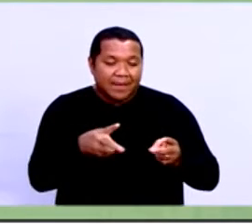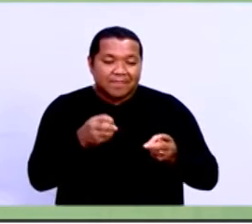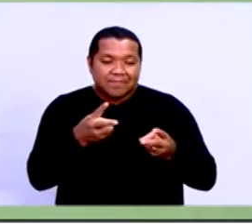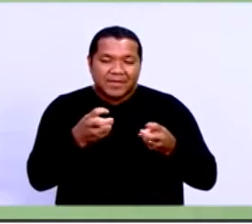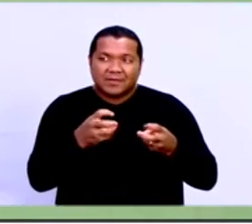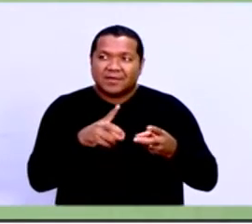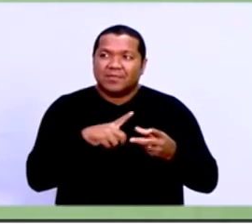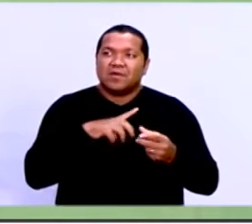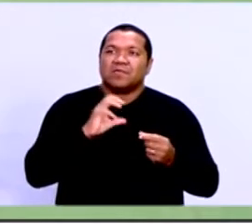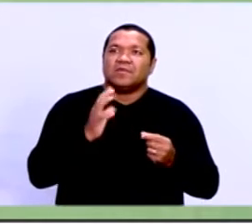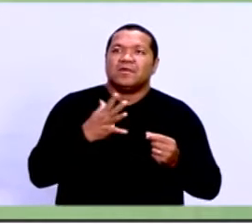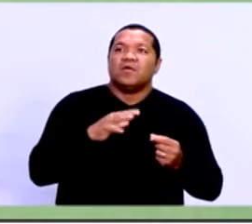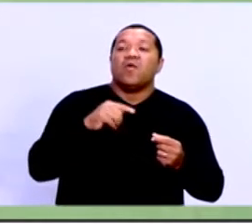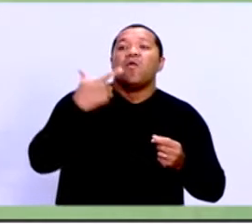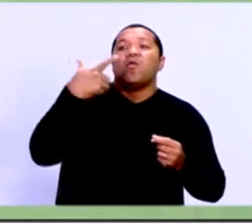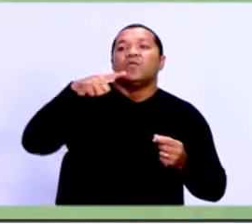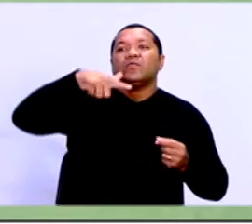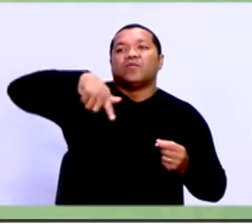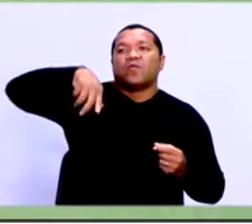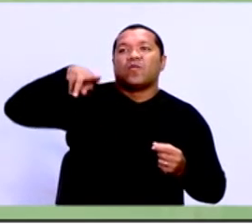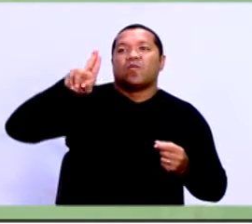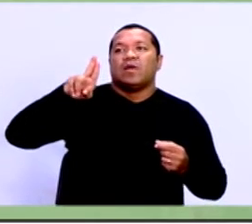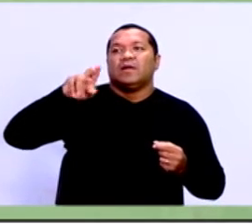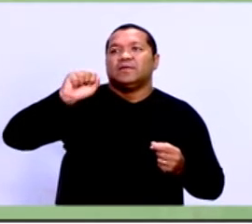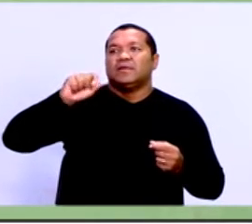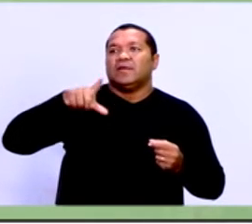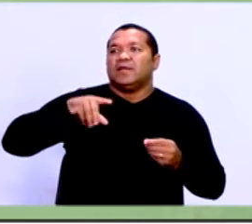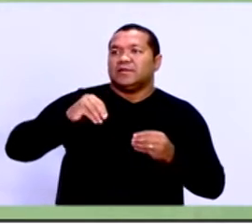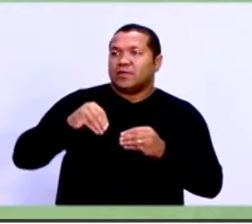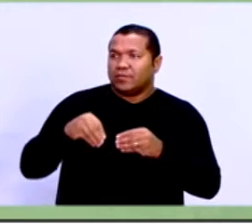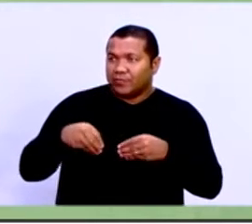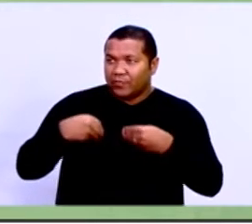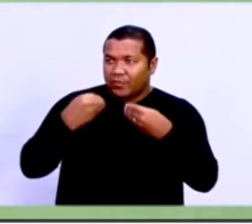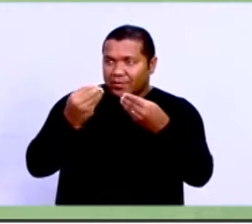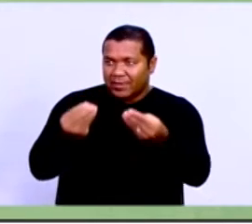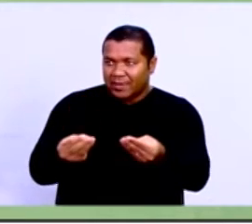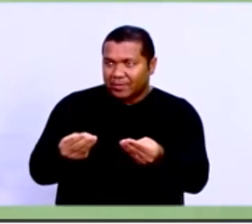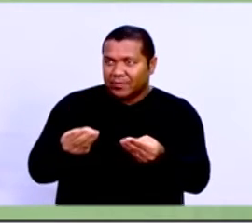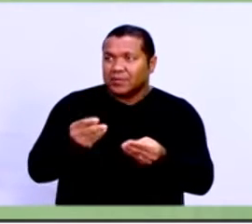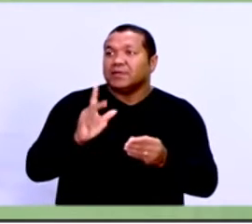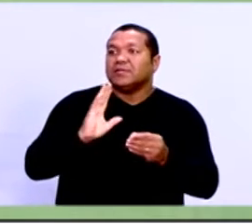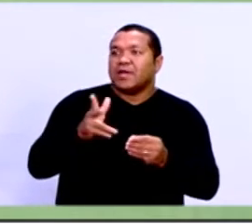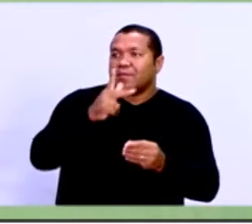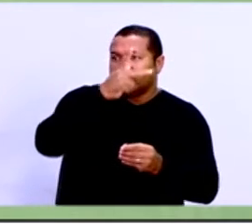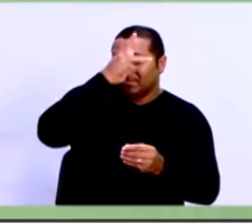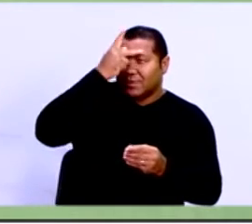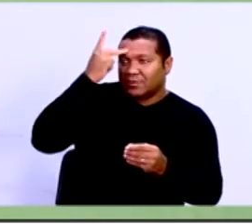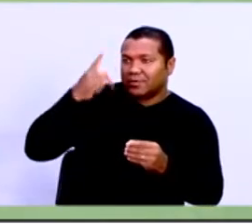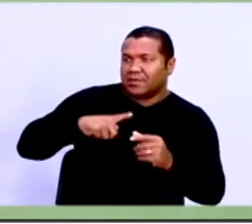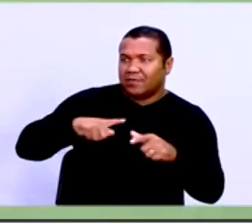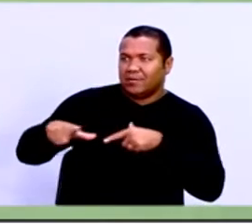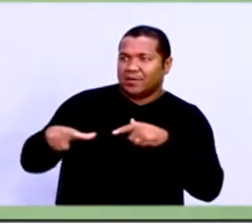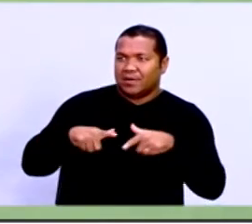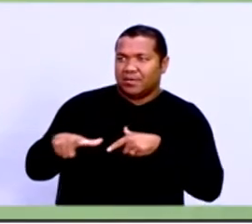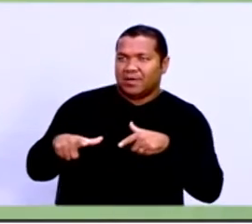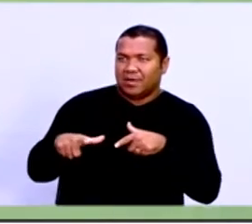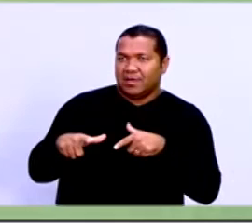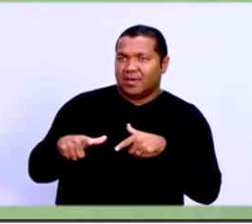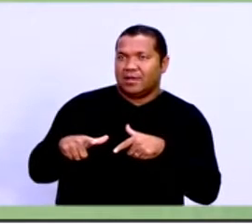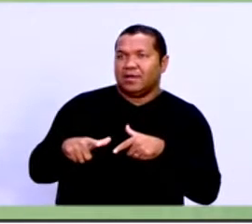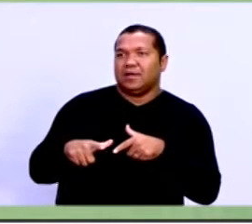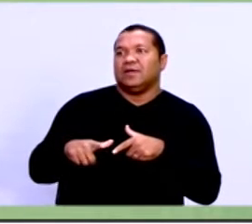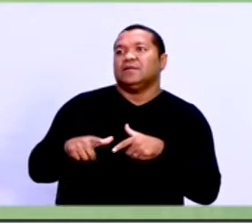eles são disponibilizados para o usuário final novas versões dos sistemas o